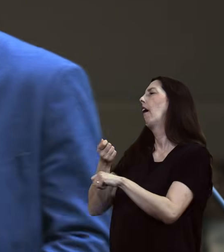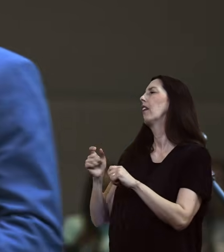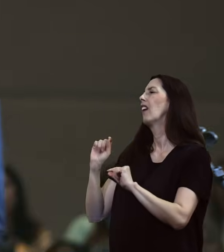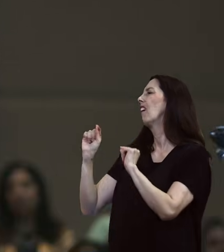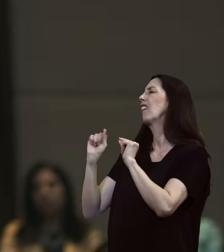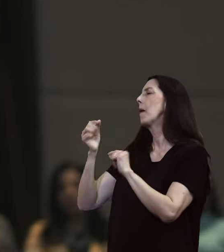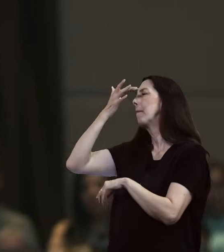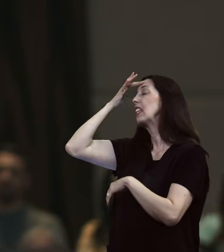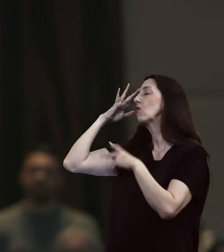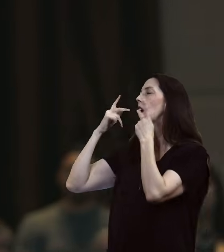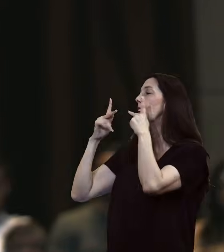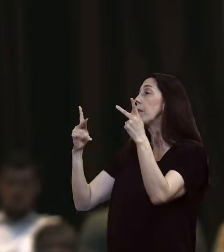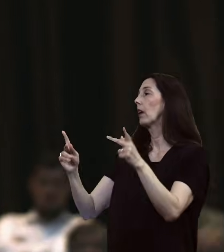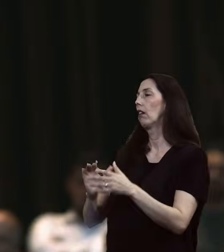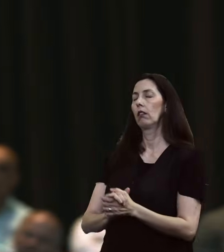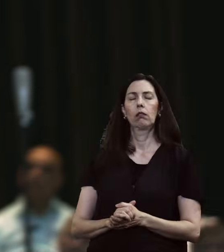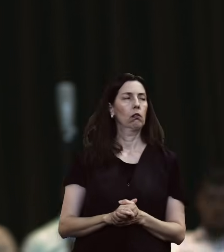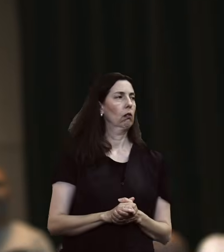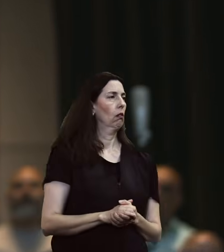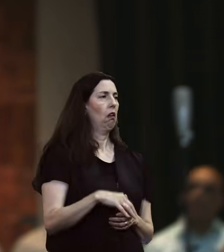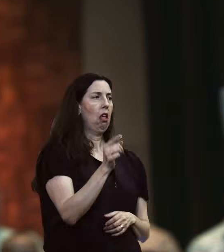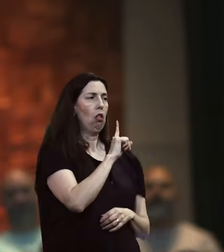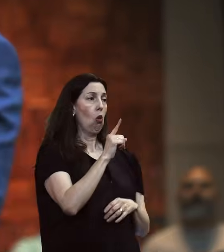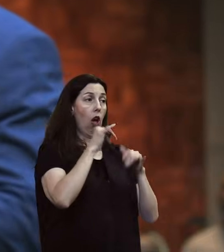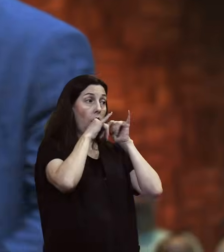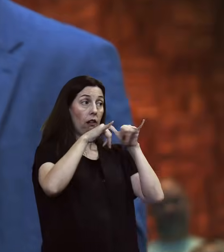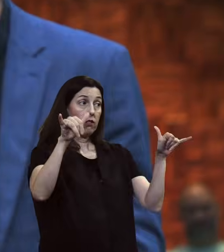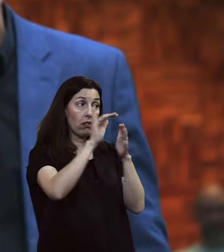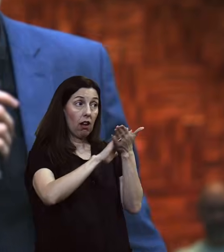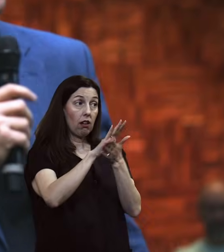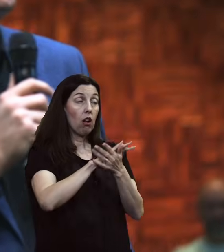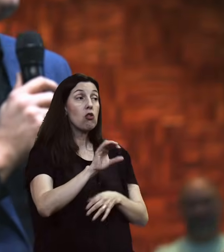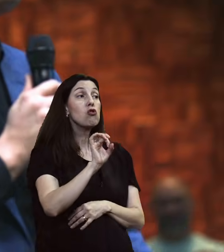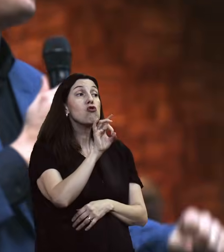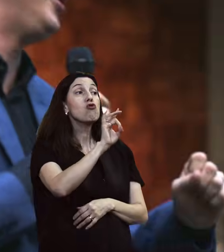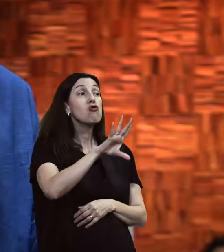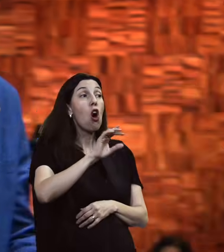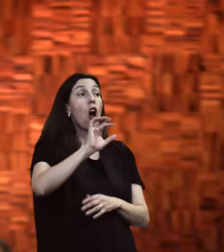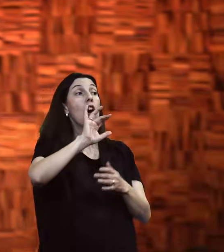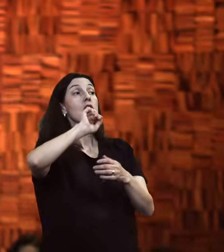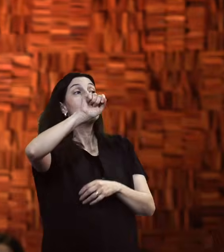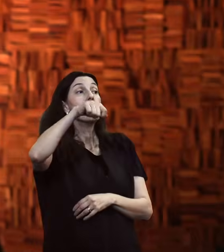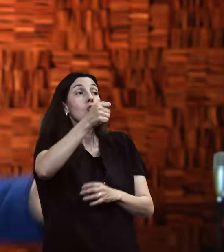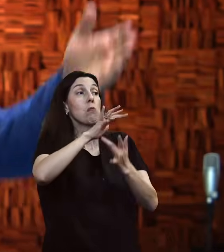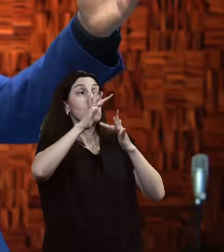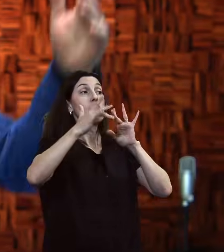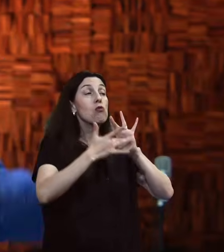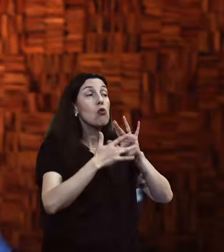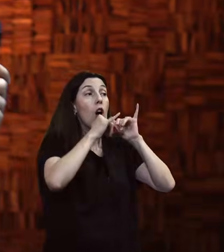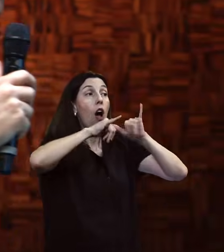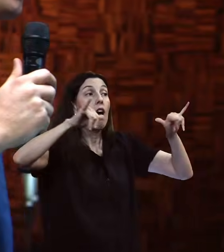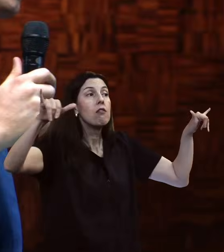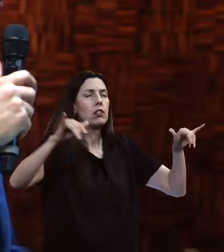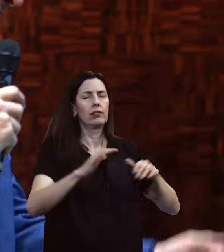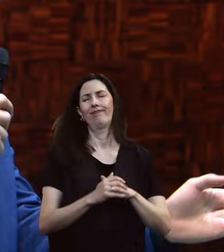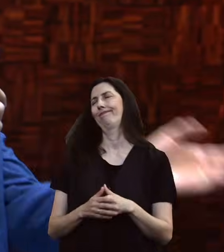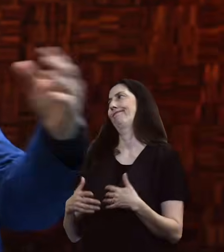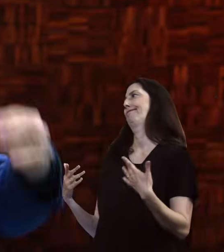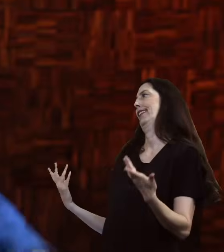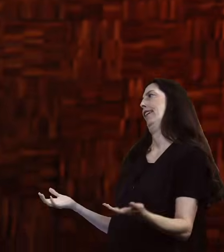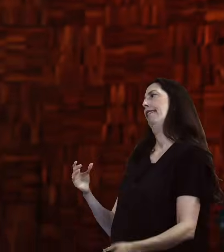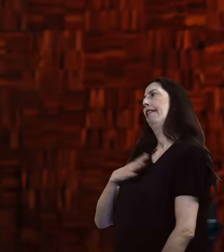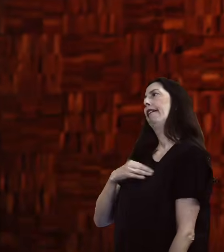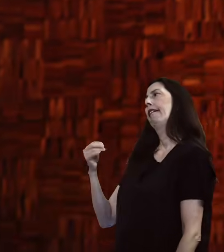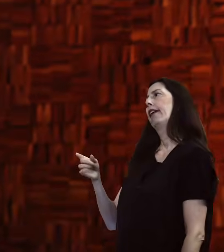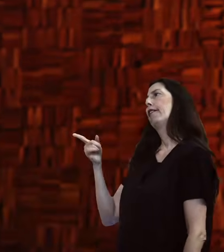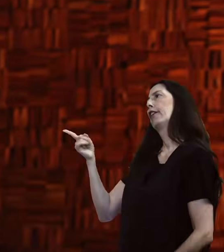falei: não, a gente não vai divulgar isso, só vai divulgar o nome de Jesus. Ele falou: meu filho, você está começando agora, eu já tenho um